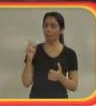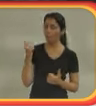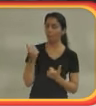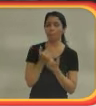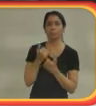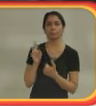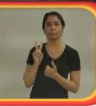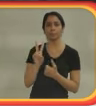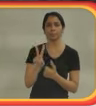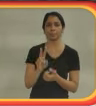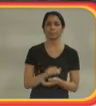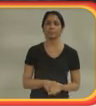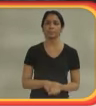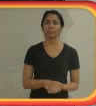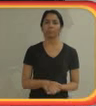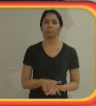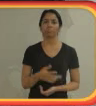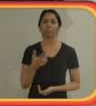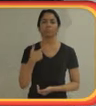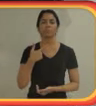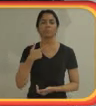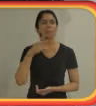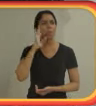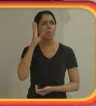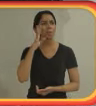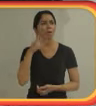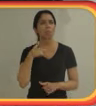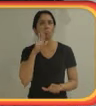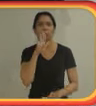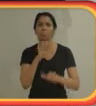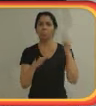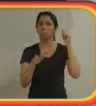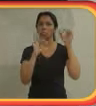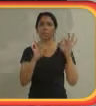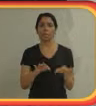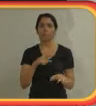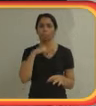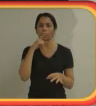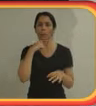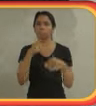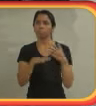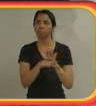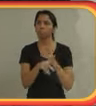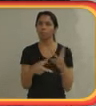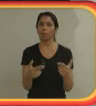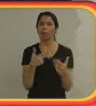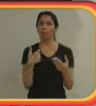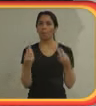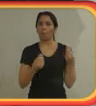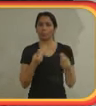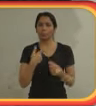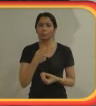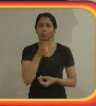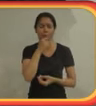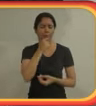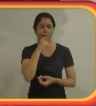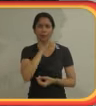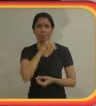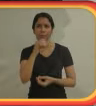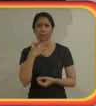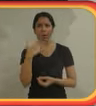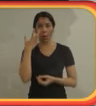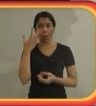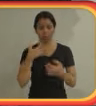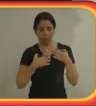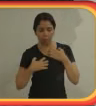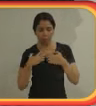com o apoio dos dois. Eu não cheguei a pensar que não daria certo a primeira vez, ou não tive muito isso, eu